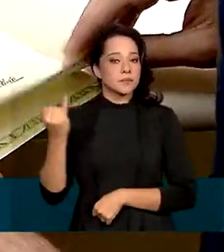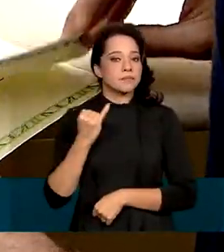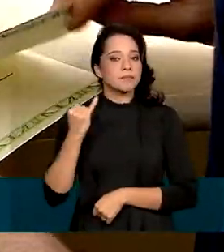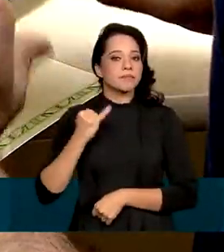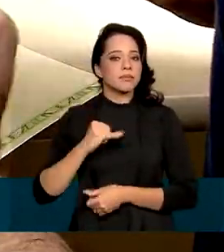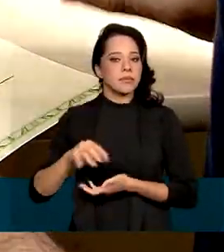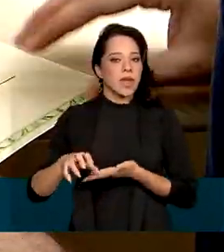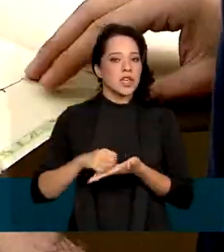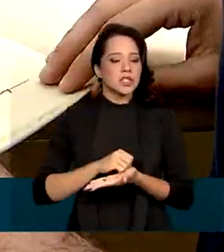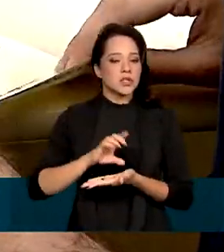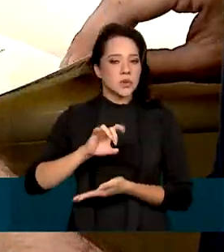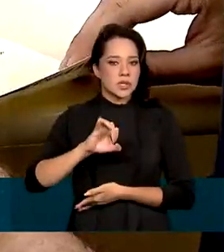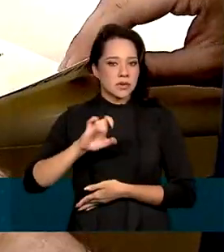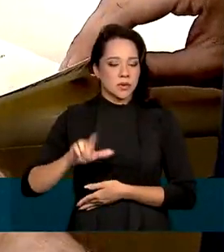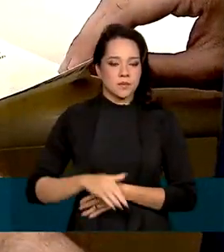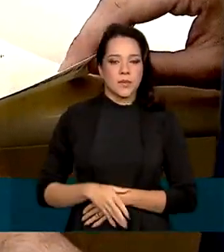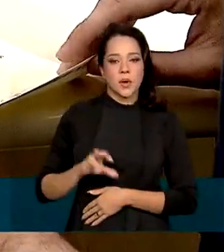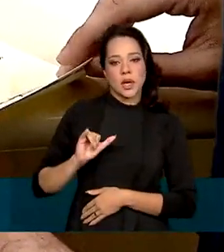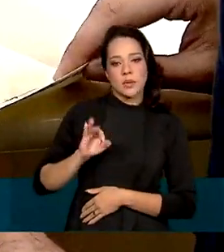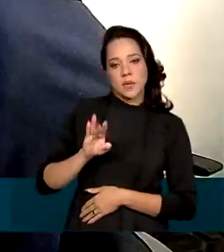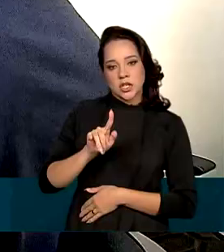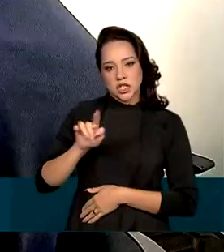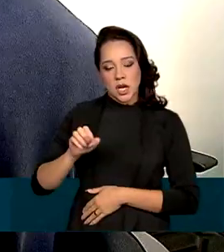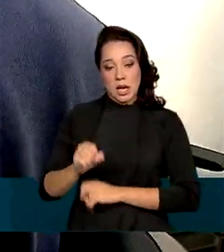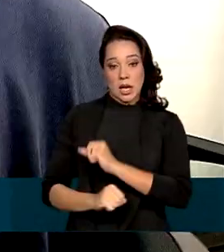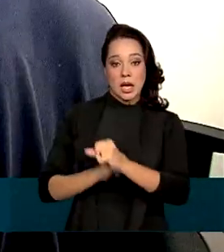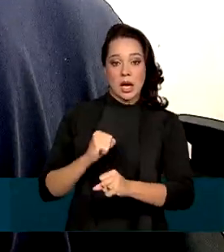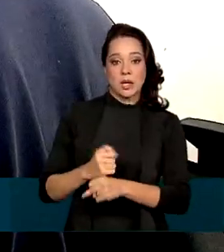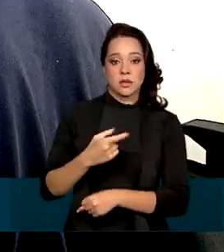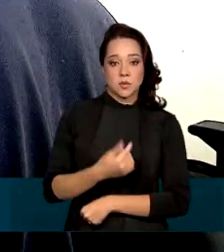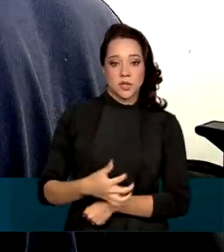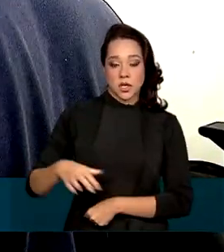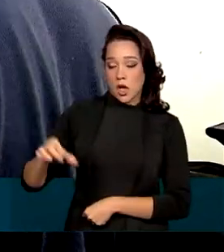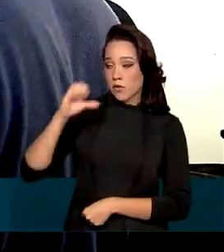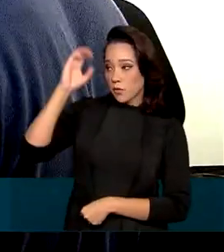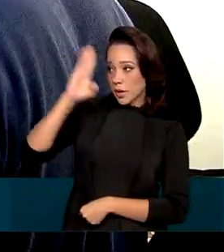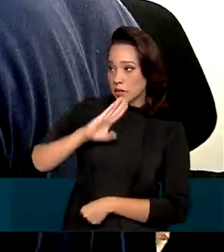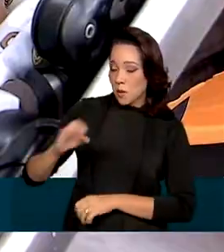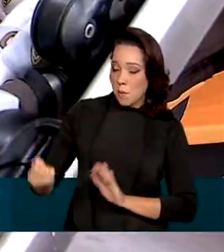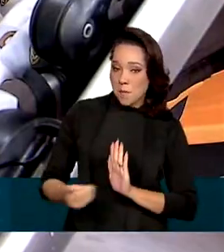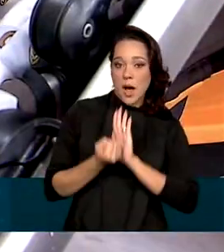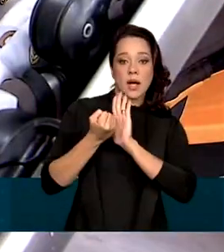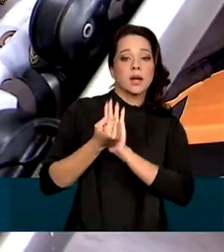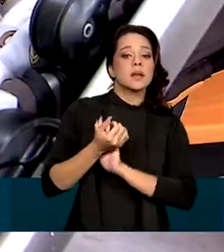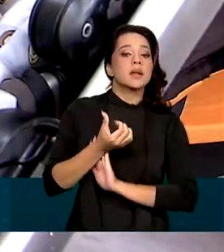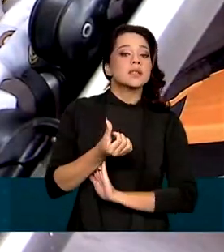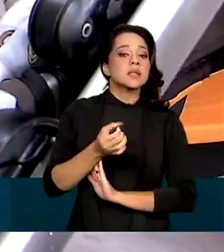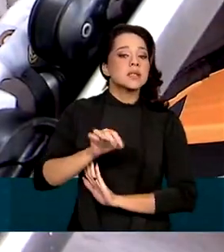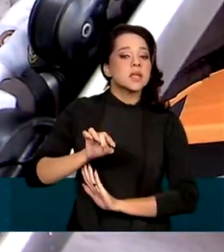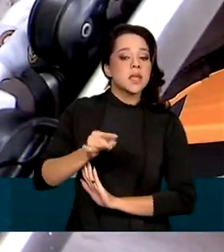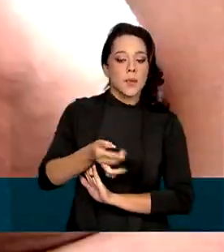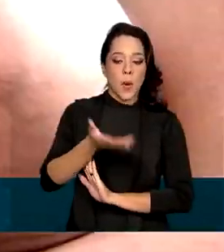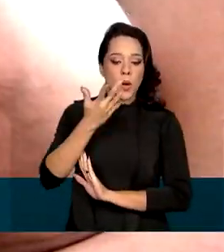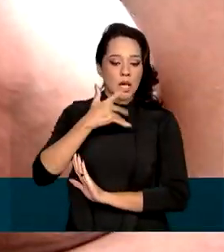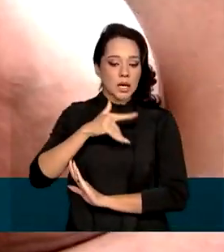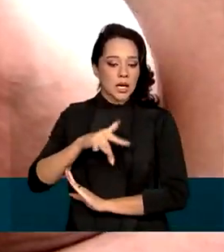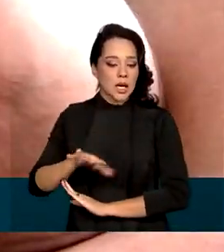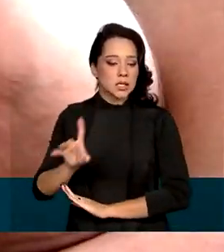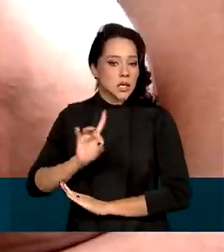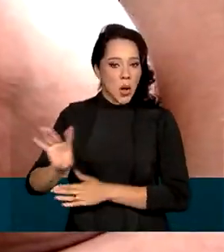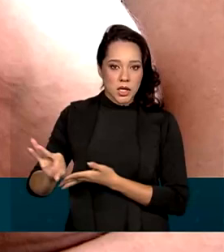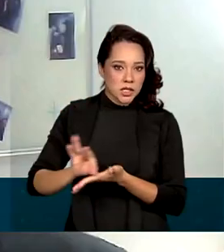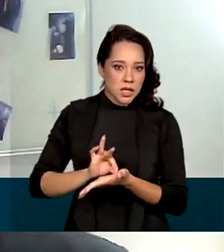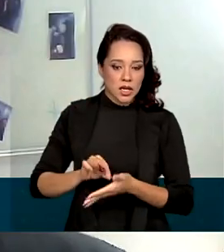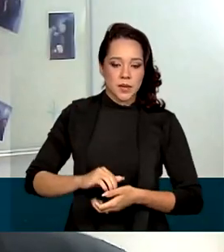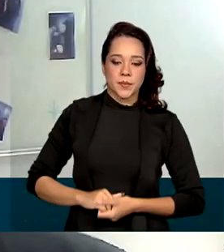registro civil. Segundo o IBGE, em 2019, o Brasil atingiu a marca de 60 mil crianças não